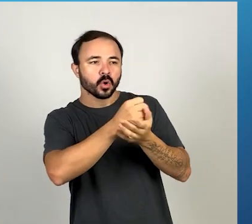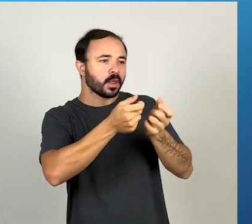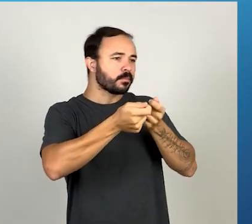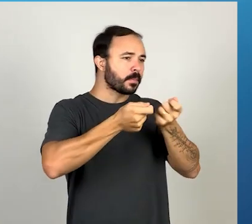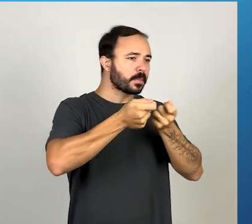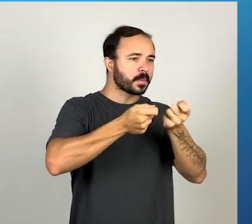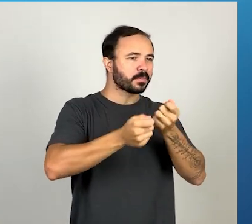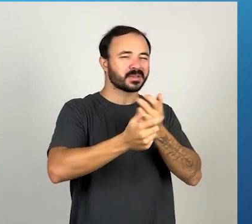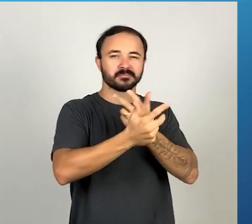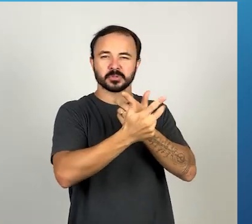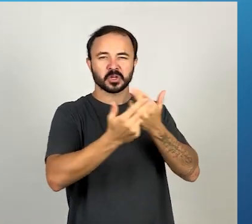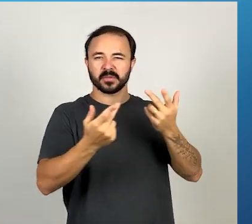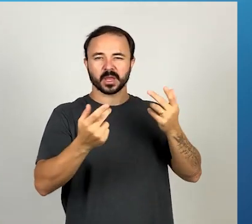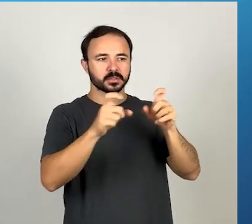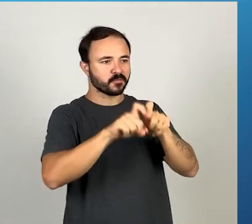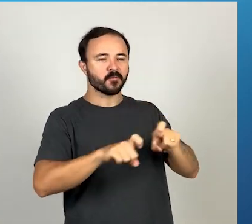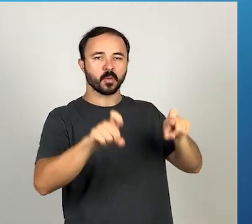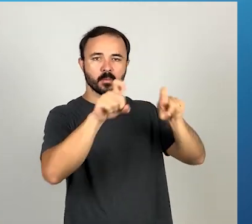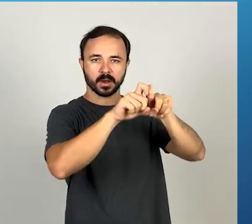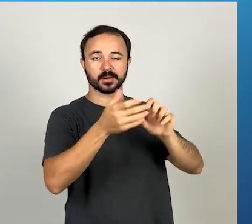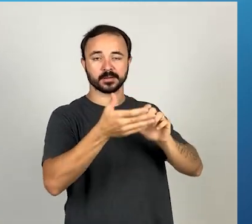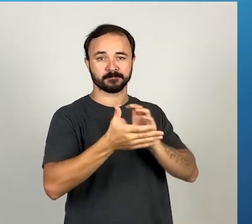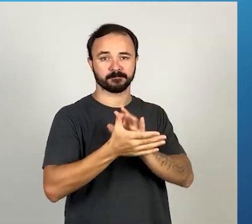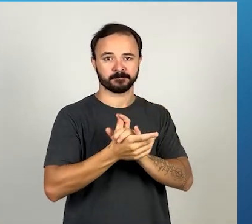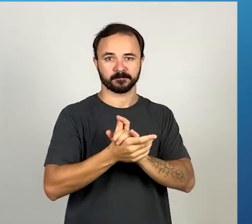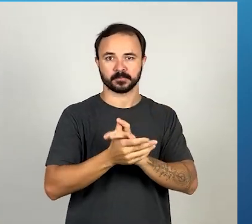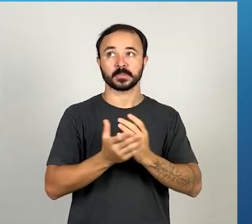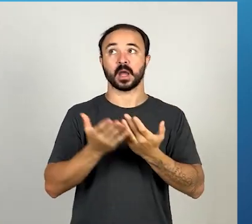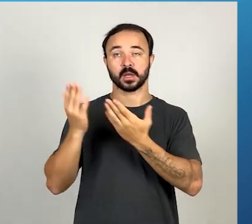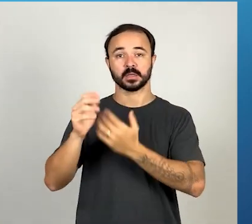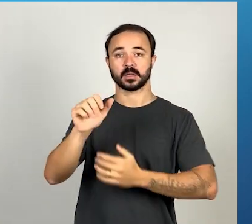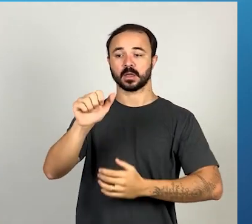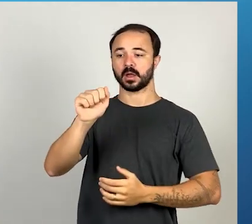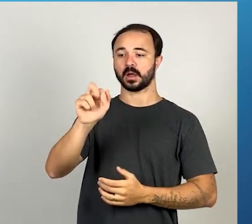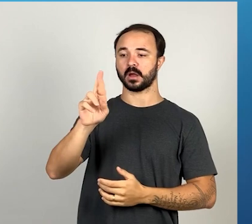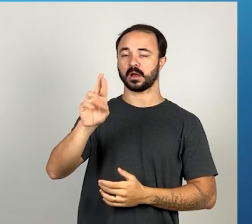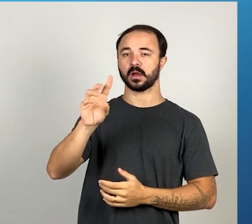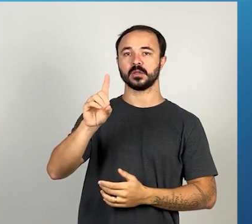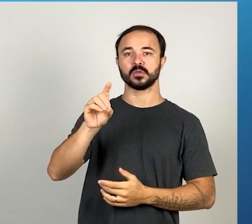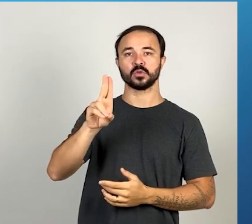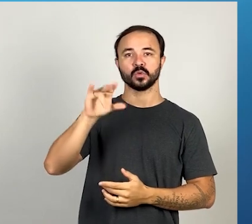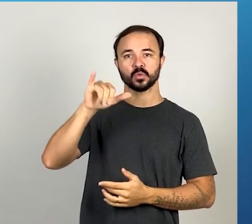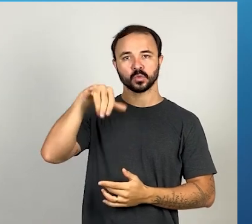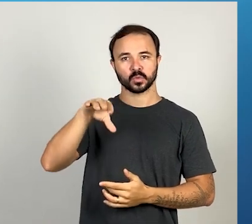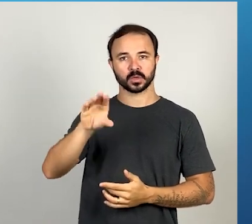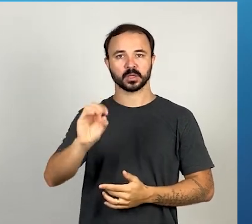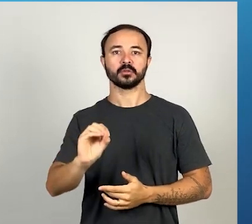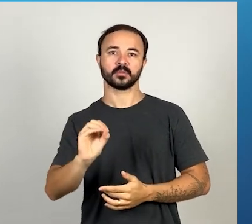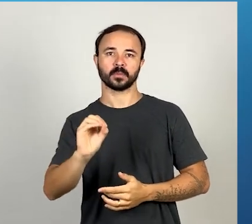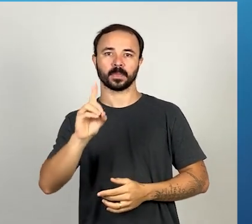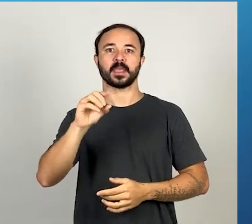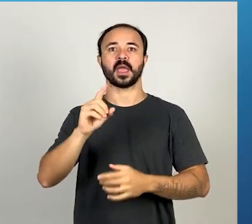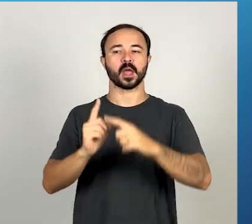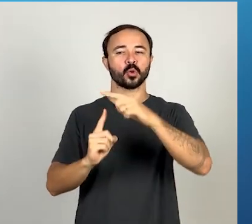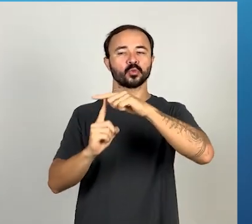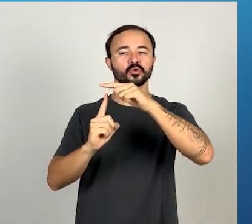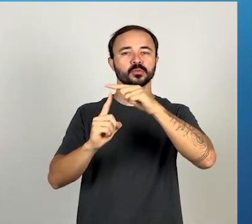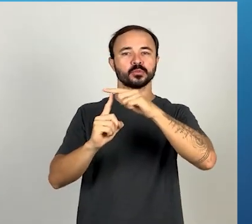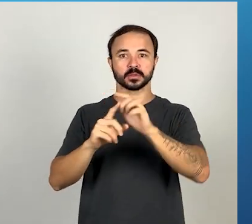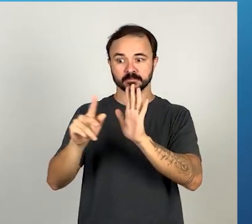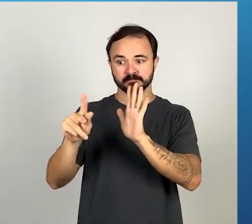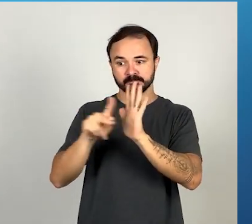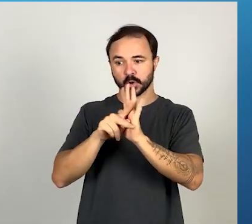nível. A principal linguagem que o Arduino vai usar é conhecida como a linguagem C. A linguagem define as abstrações, ou seja,